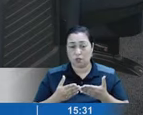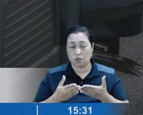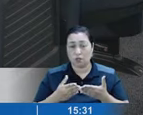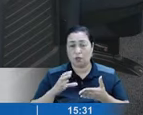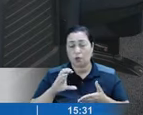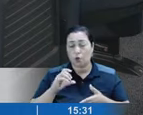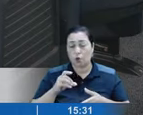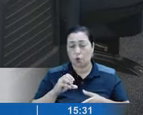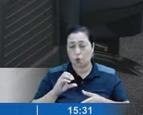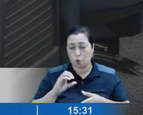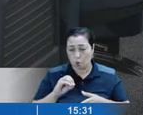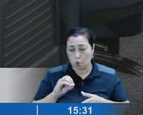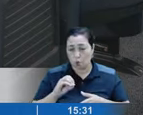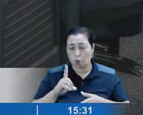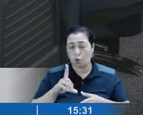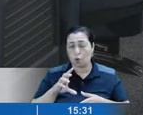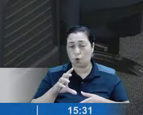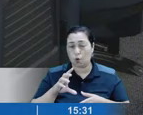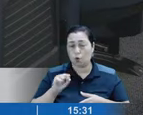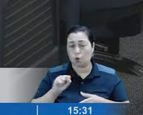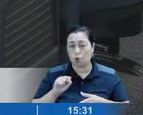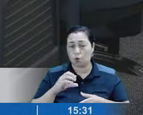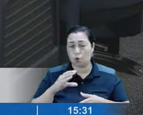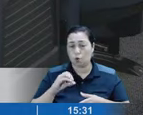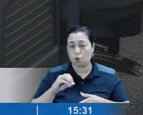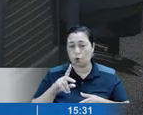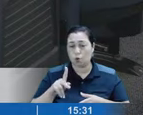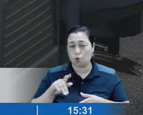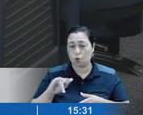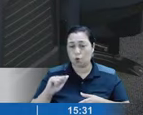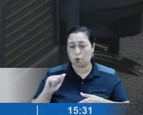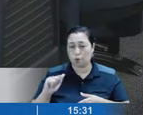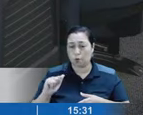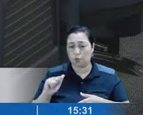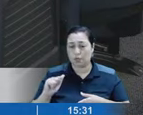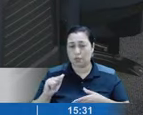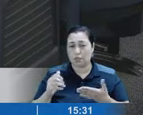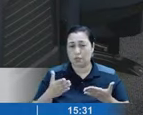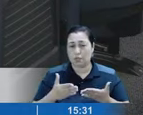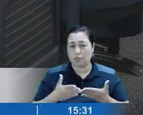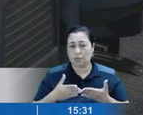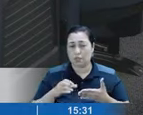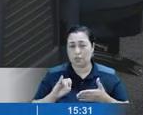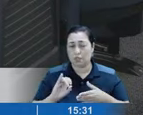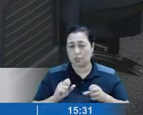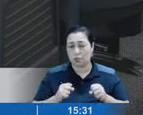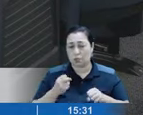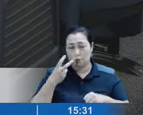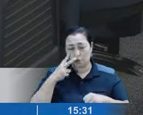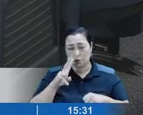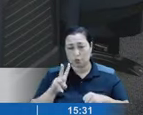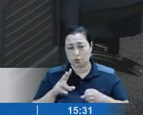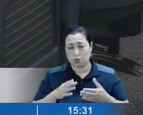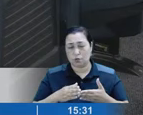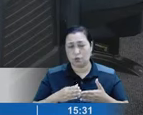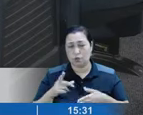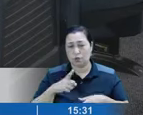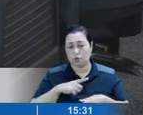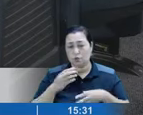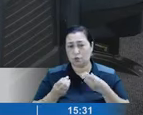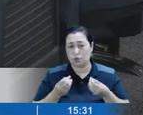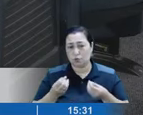colonoscopia, você tem a capacidade de olhar... Não, você precisa de um enema baritado mesmo, né, para a gente ver, né? Você não tem como ver